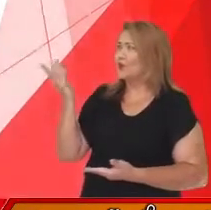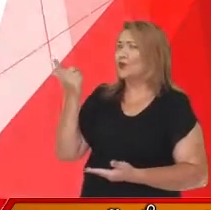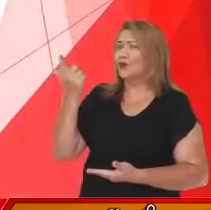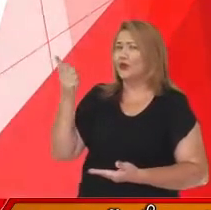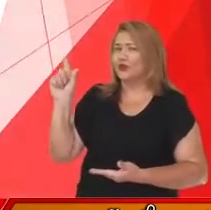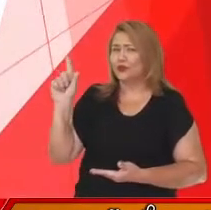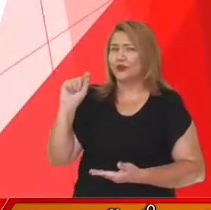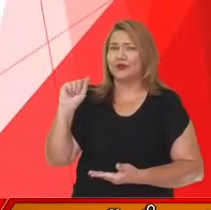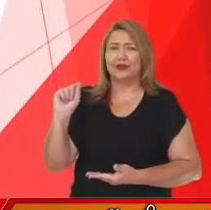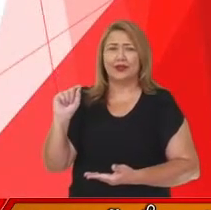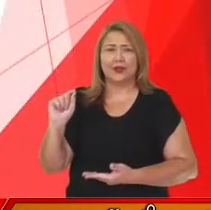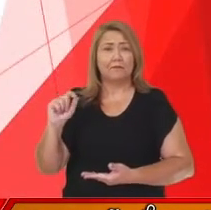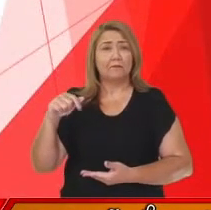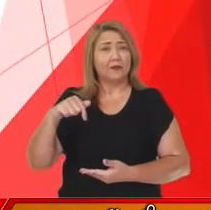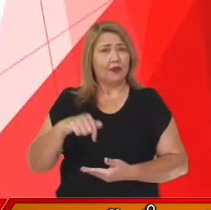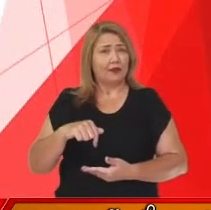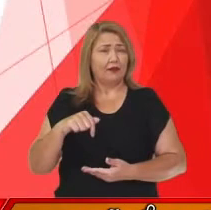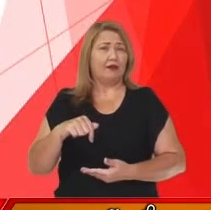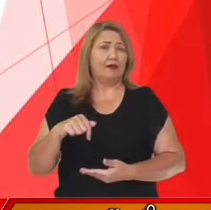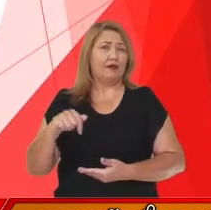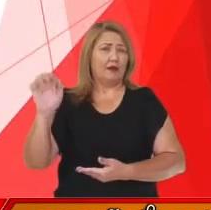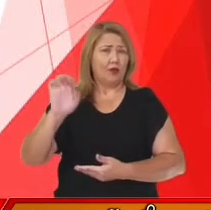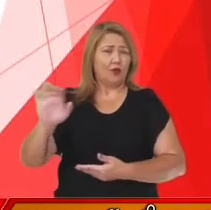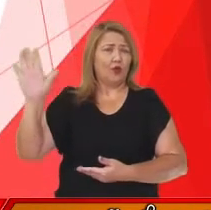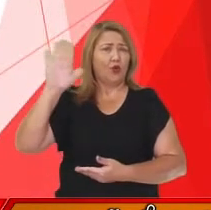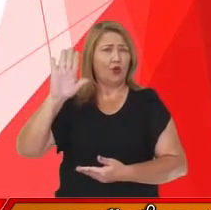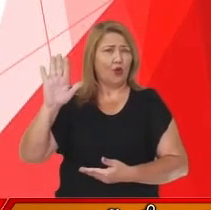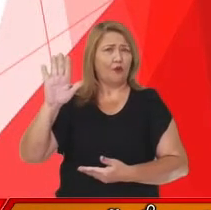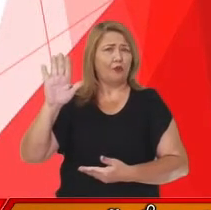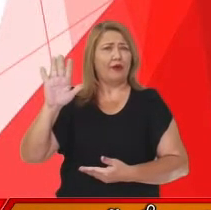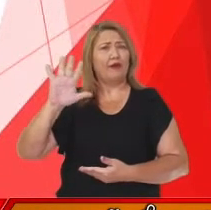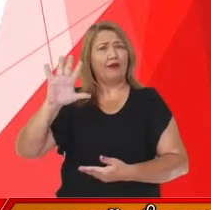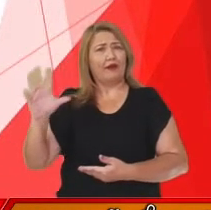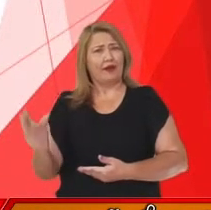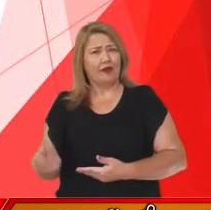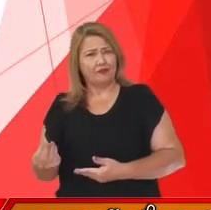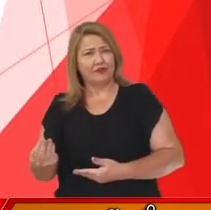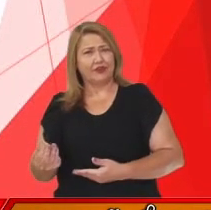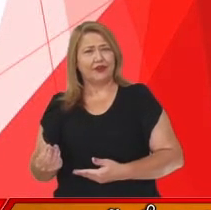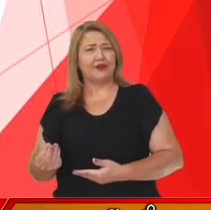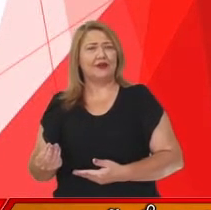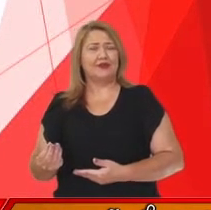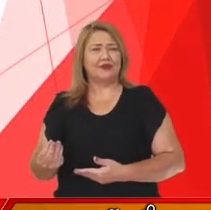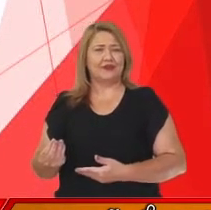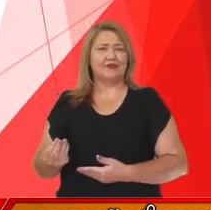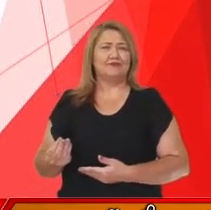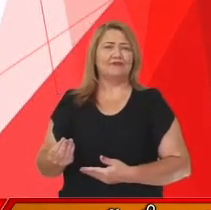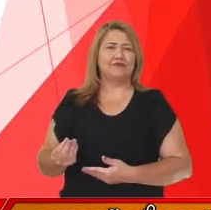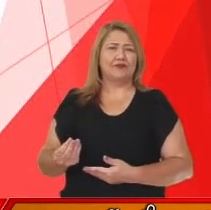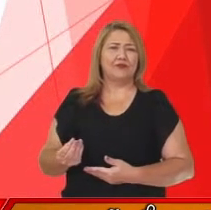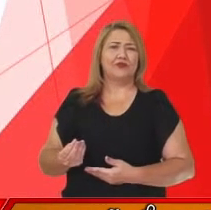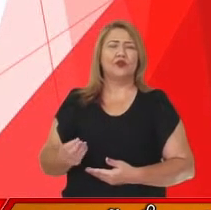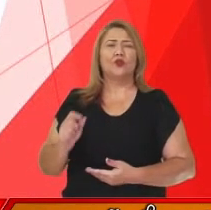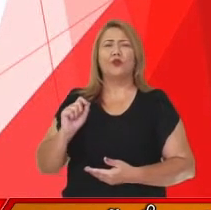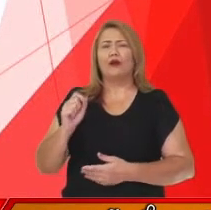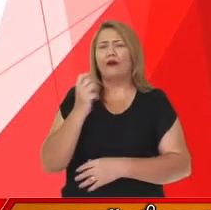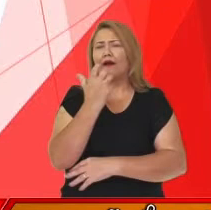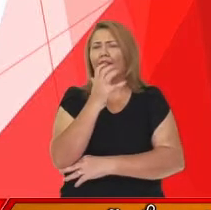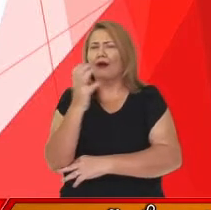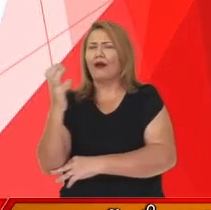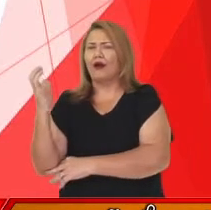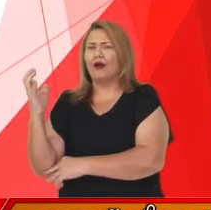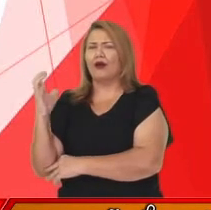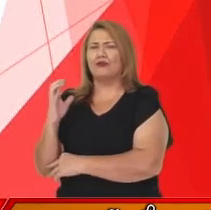ver que ocorre aqui tanto na Europa quanto na África tanto a tundra e para as florestas de coníferas